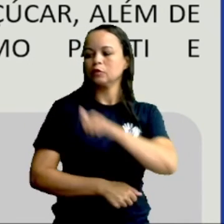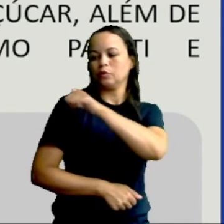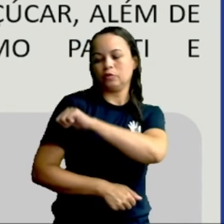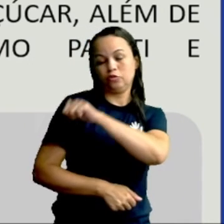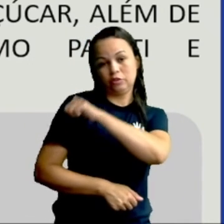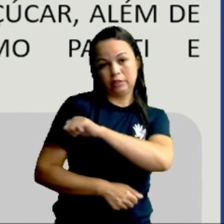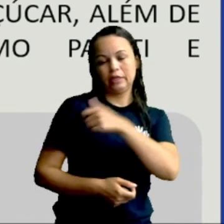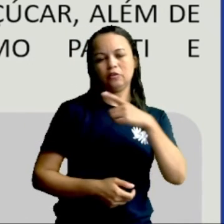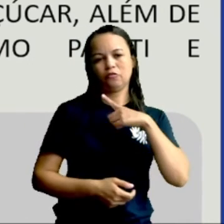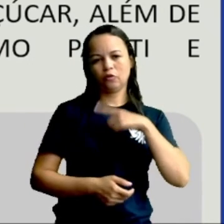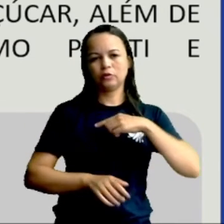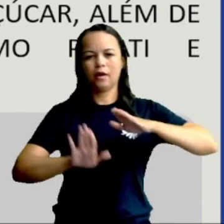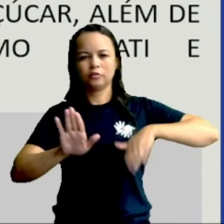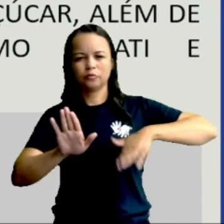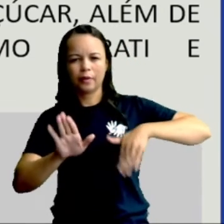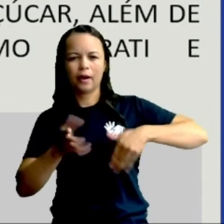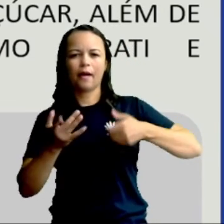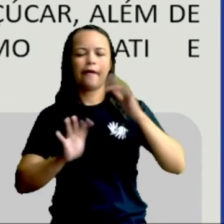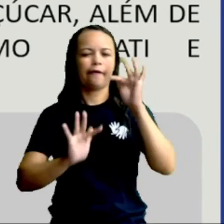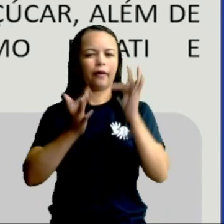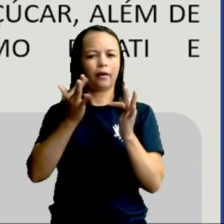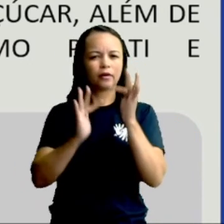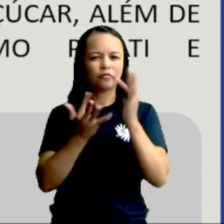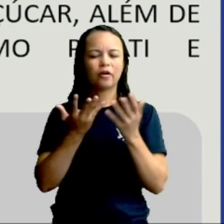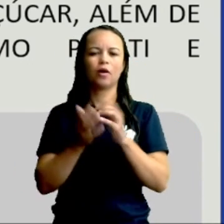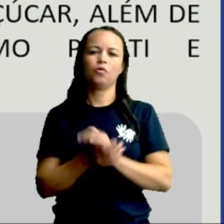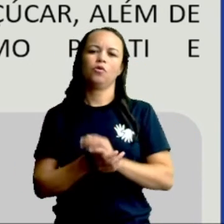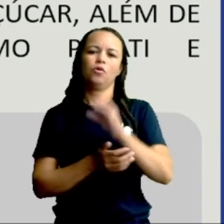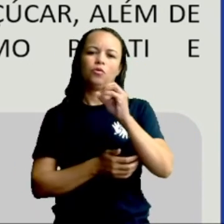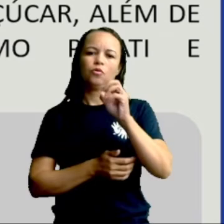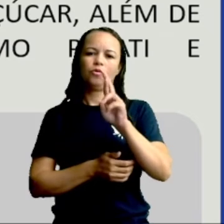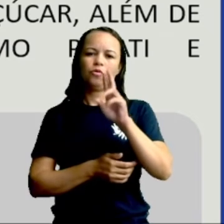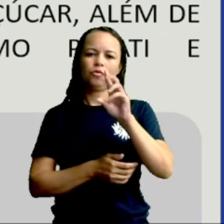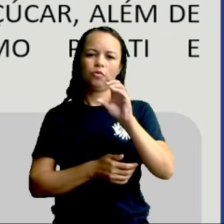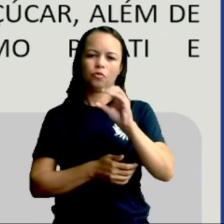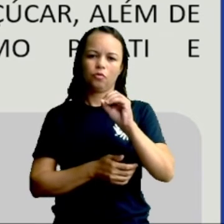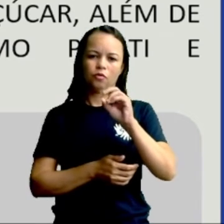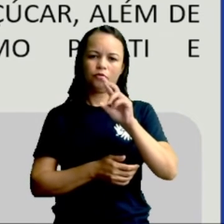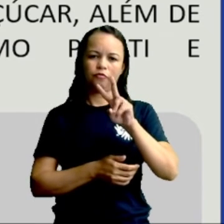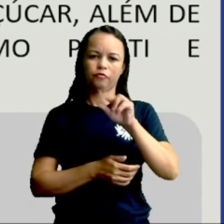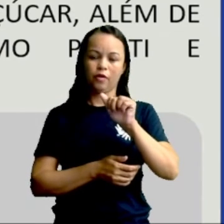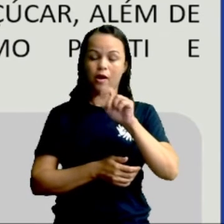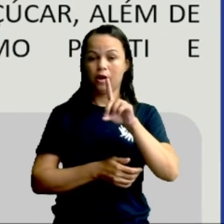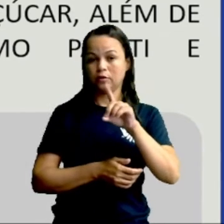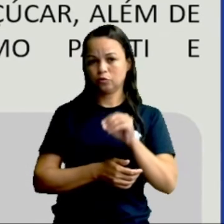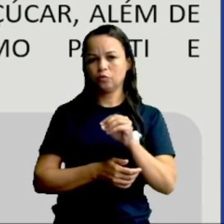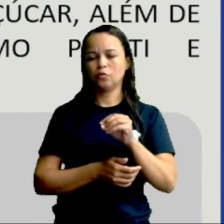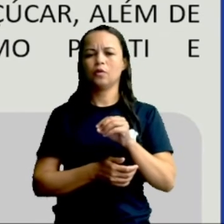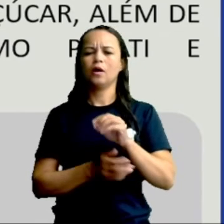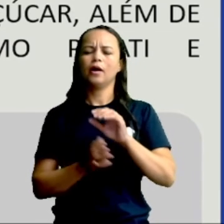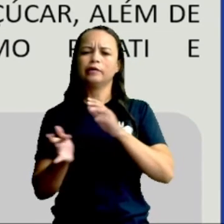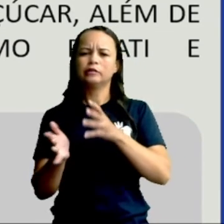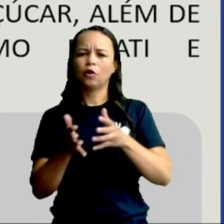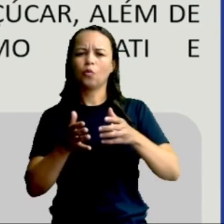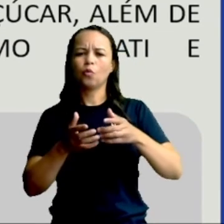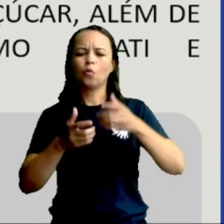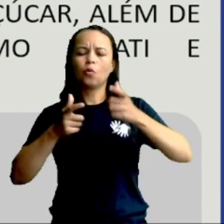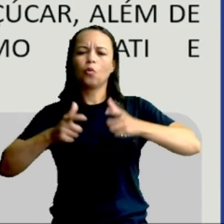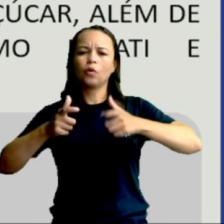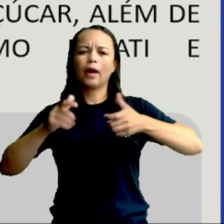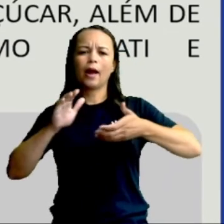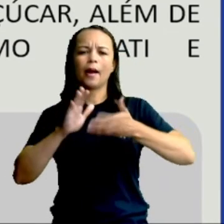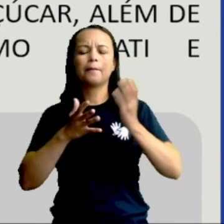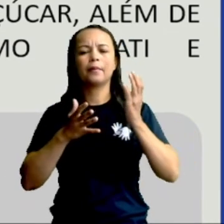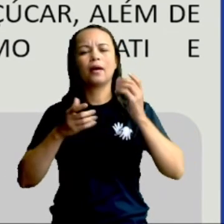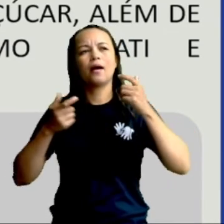eu vou ter as praias, Carnaval, Corcovado, Pão de Açúcar, além de cidades históricas como Paraty